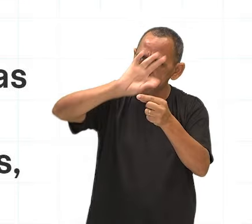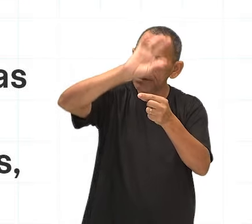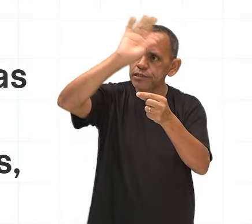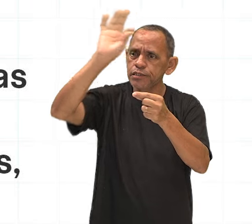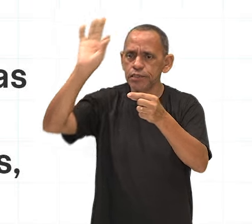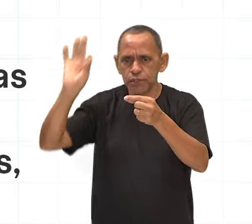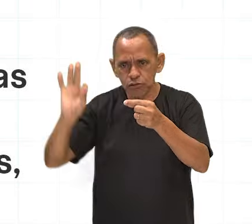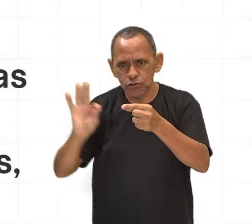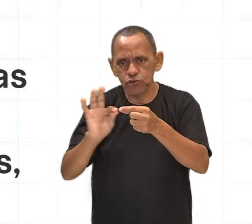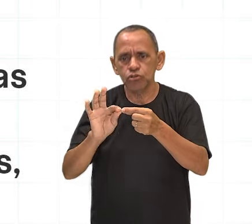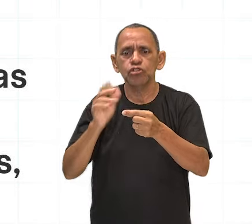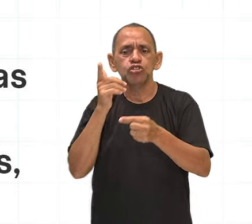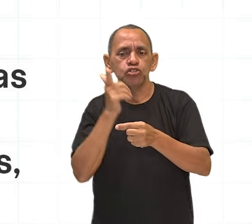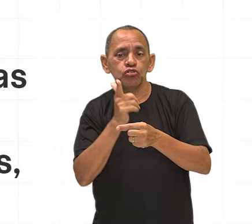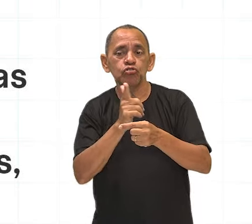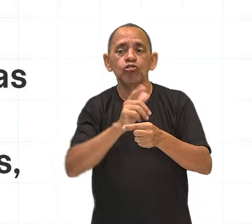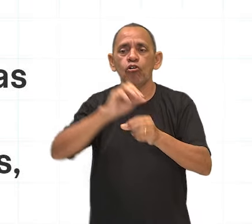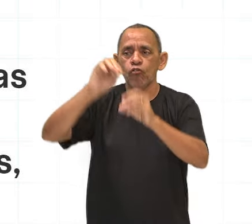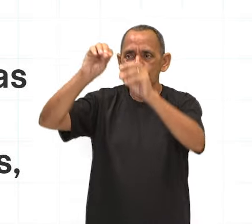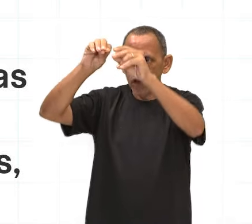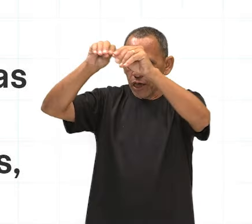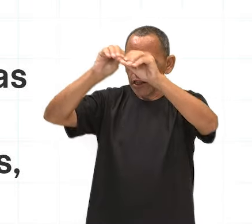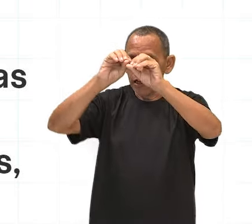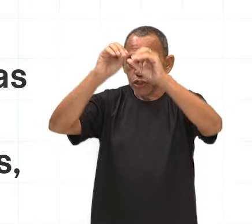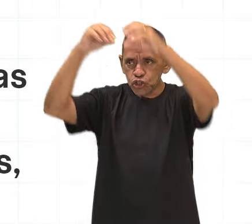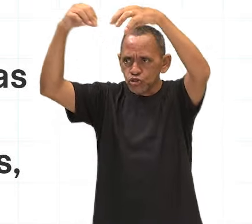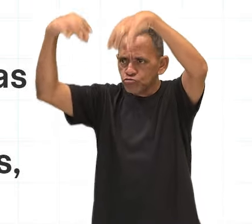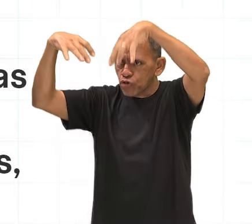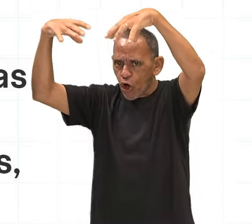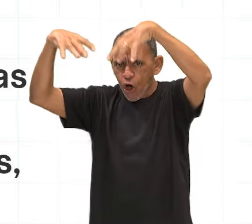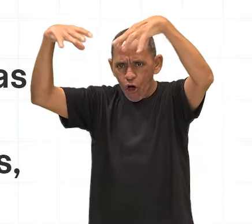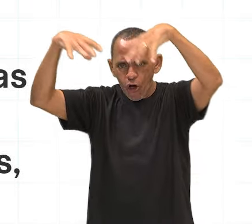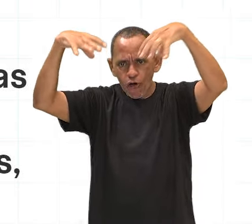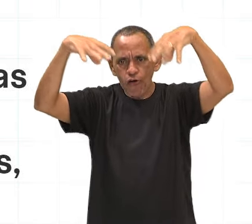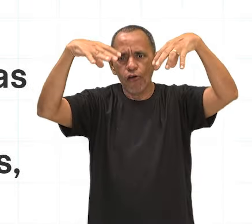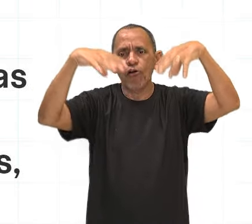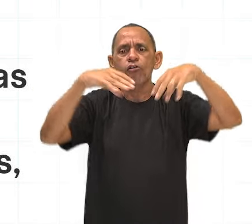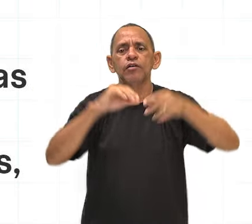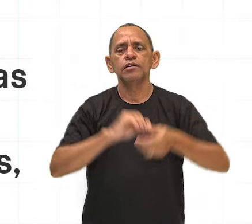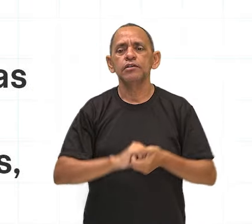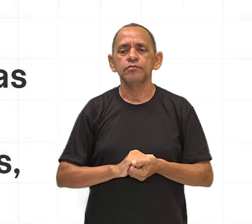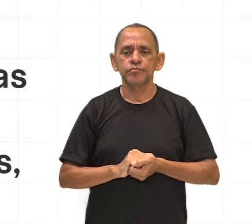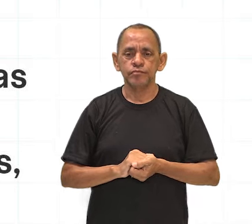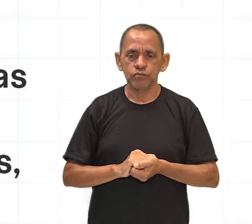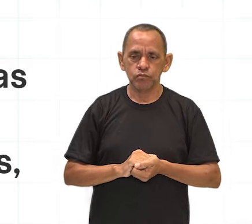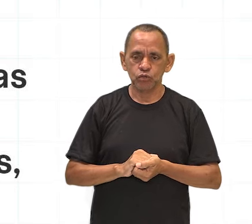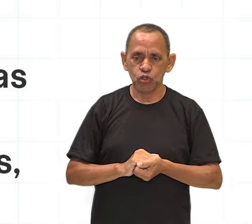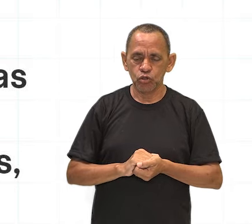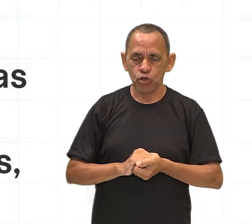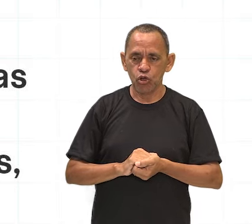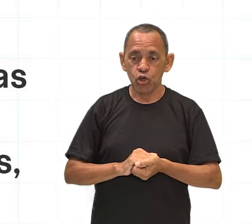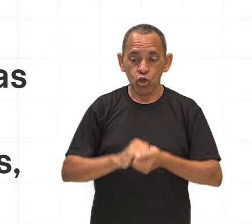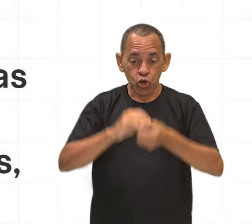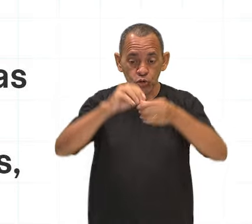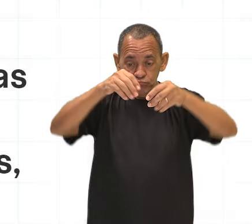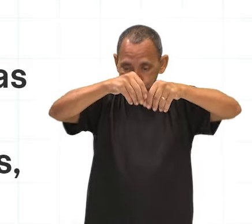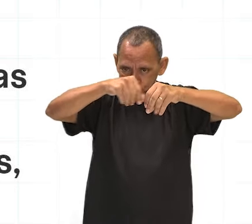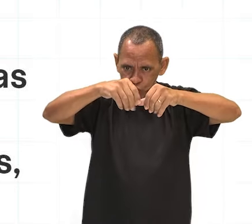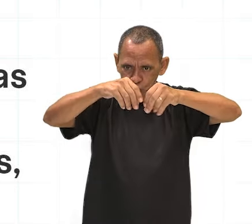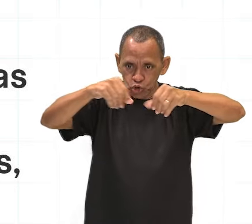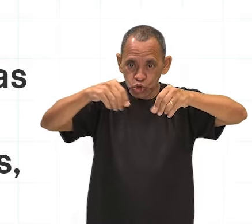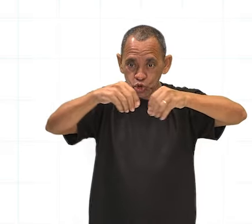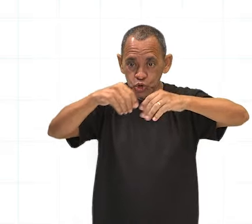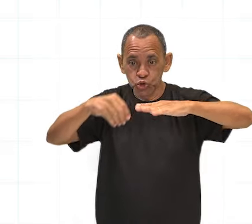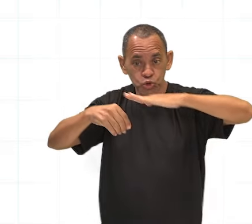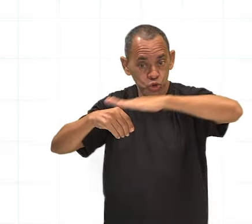vai abastecer aí, né, esses rios subterrâneos, essa água subterrânea. Então esse solo ele vai